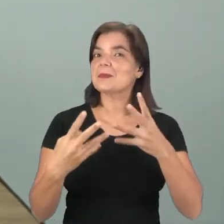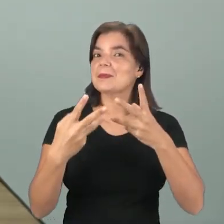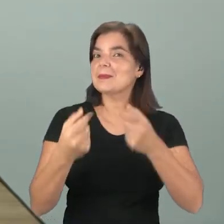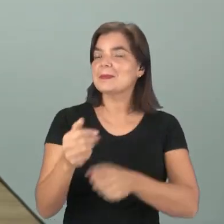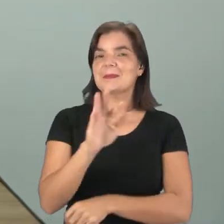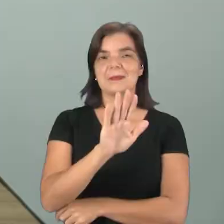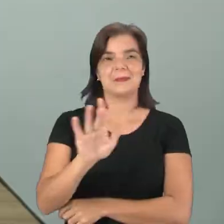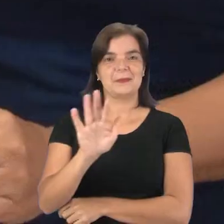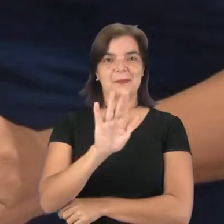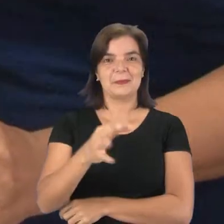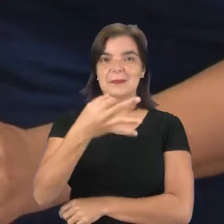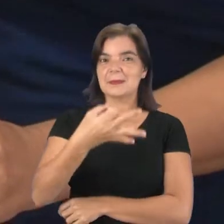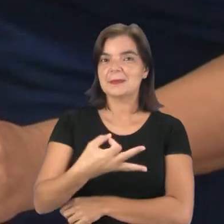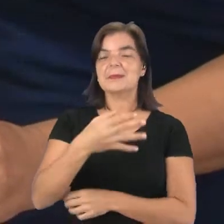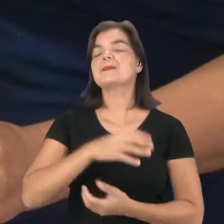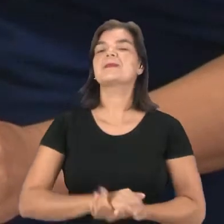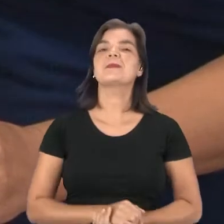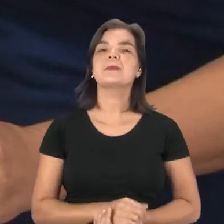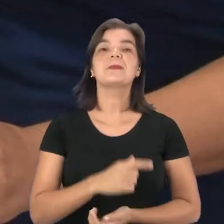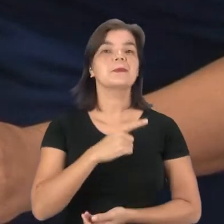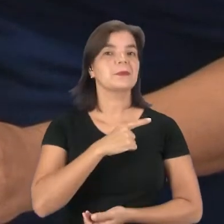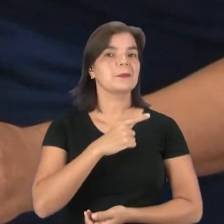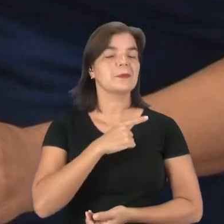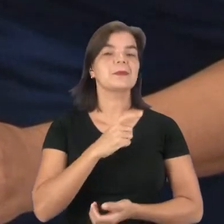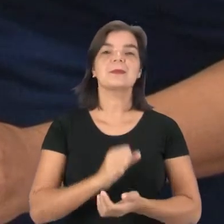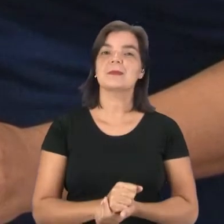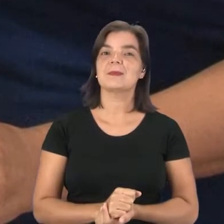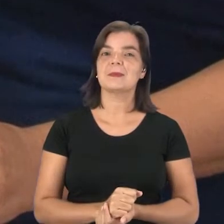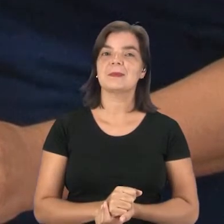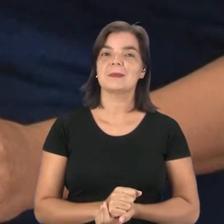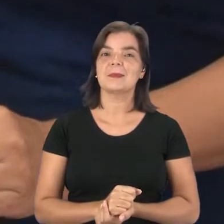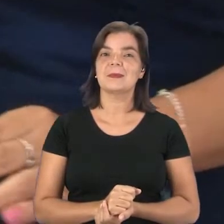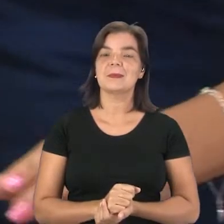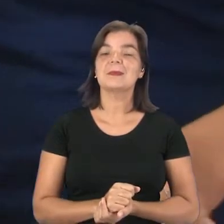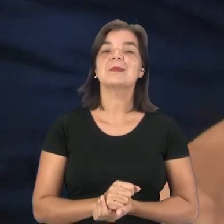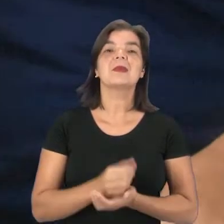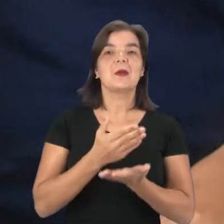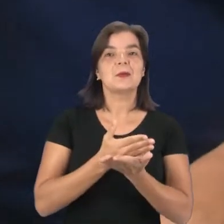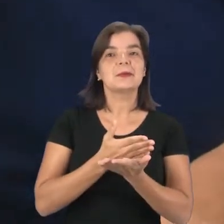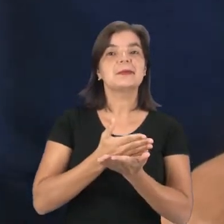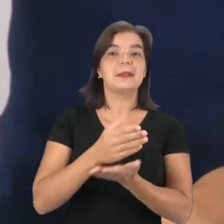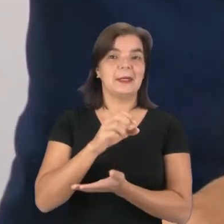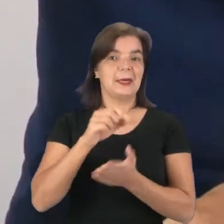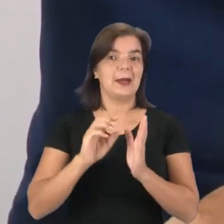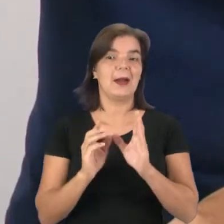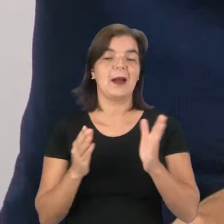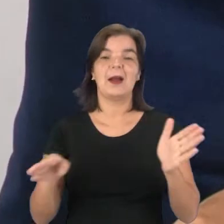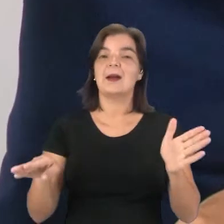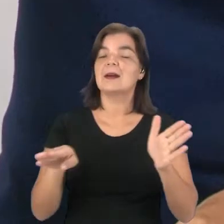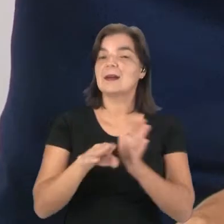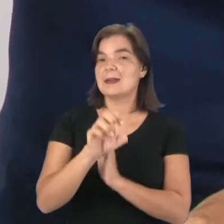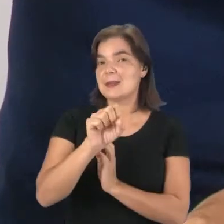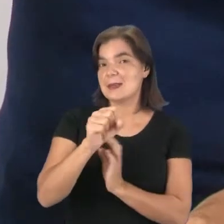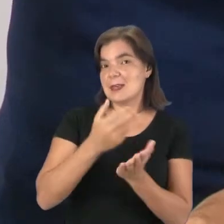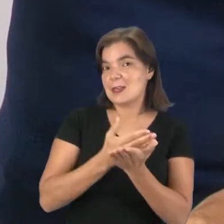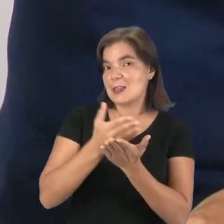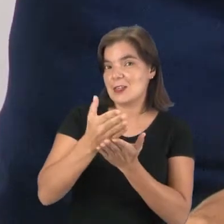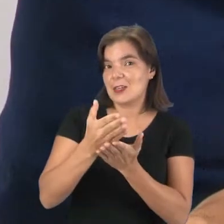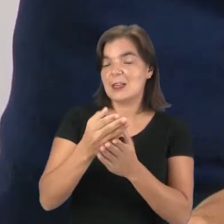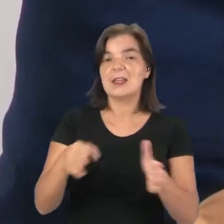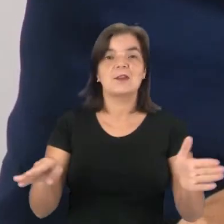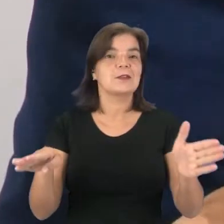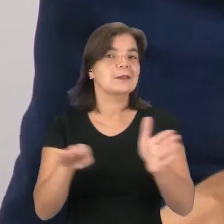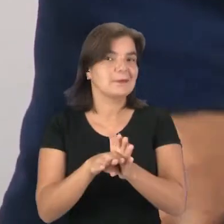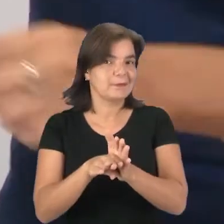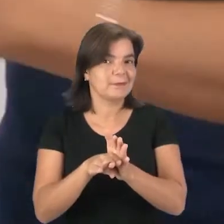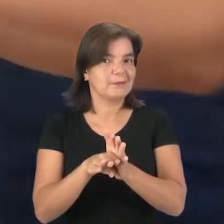todas as letras certo então aqui nós temos a palavra saída ó e aqui a palavra